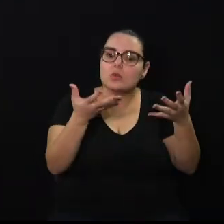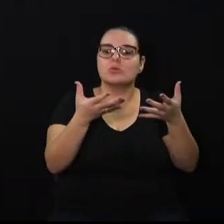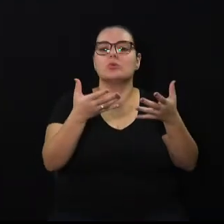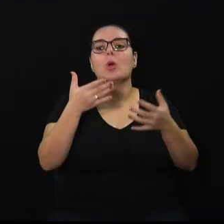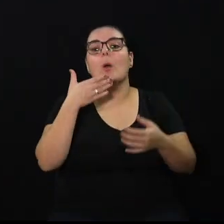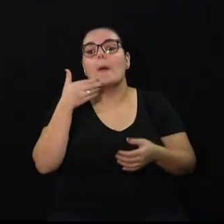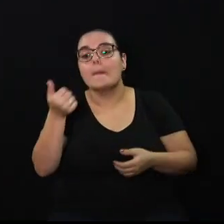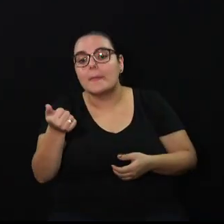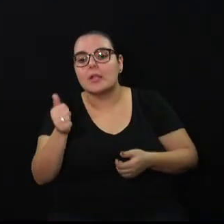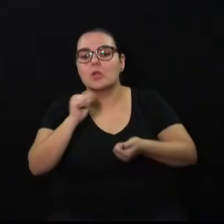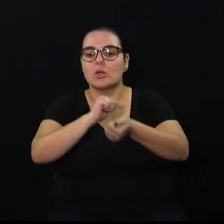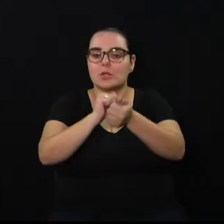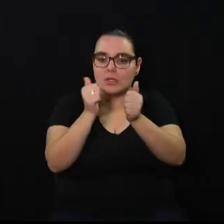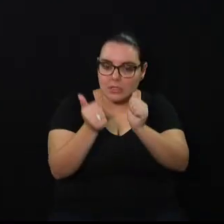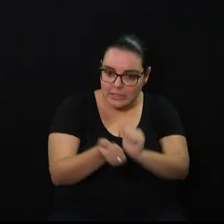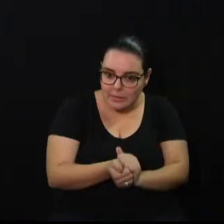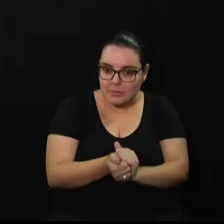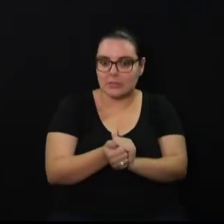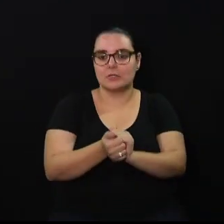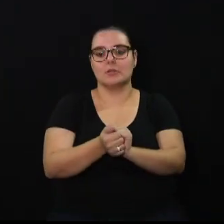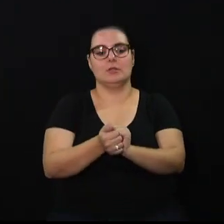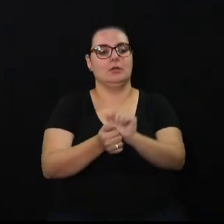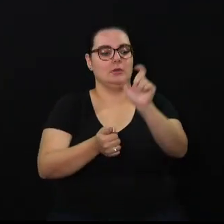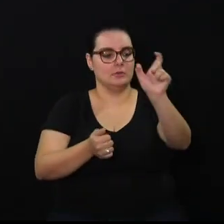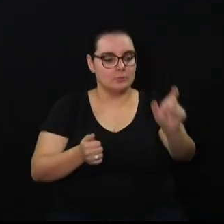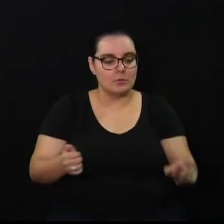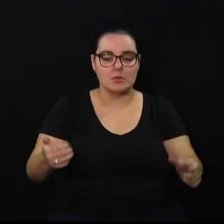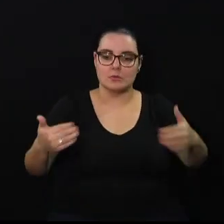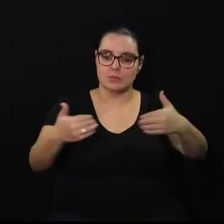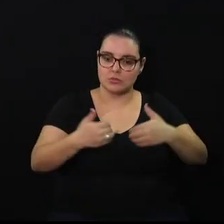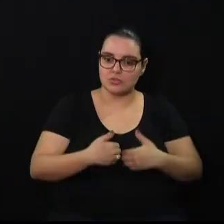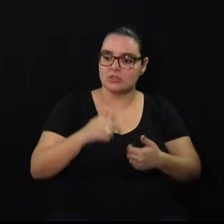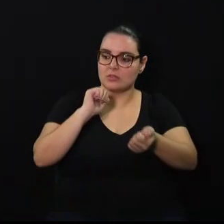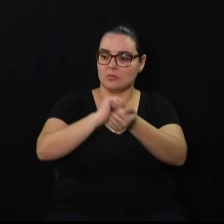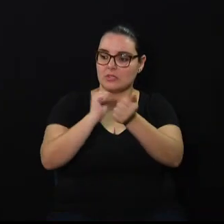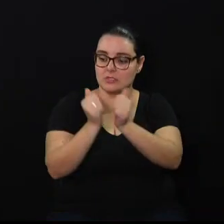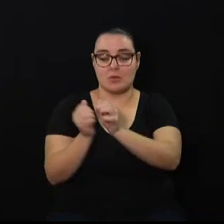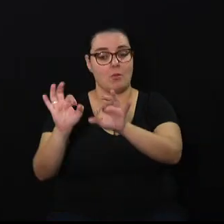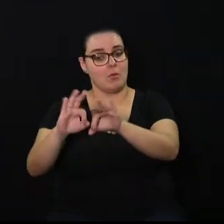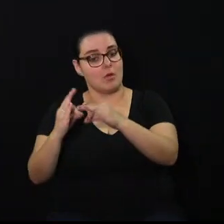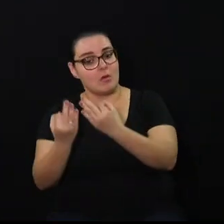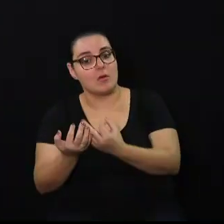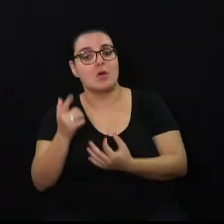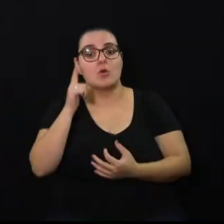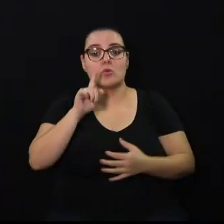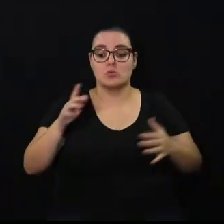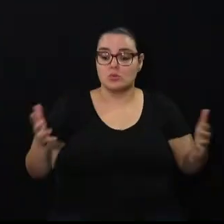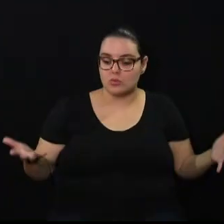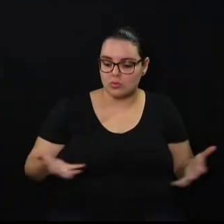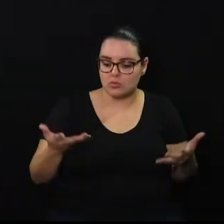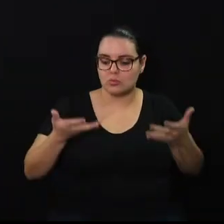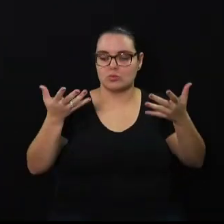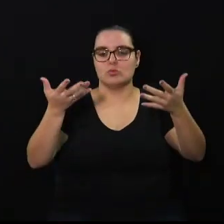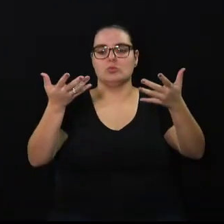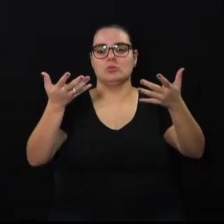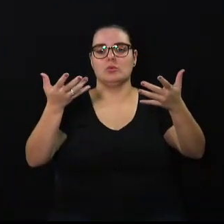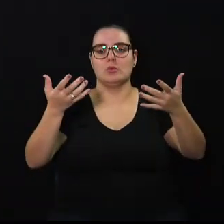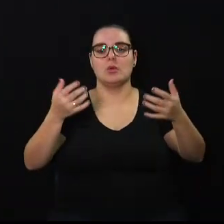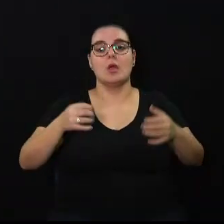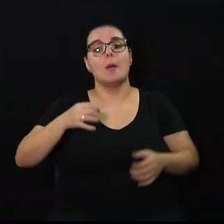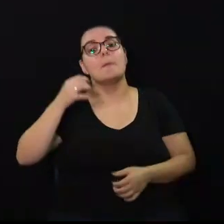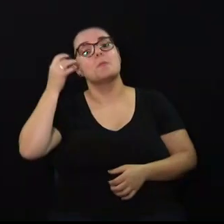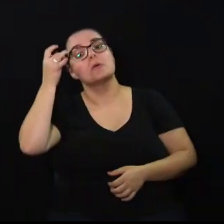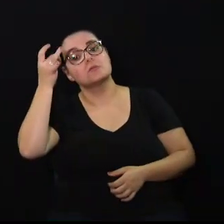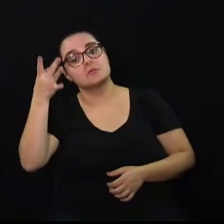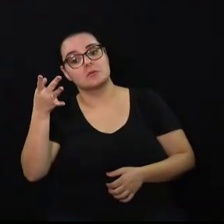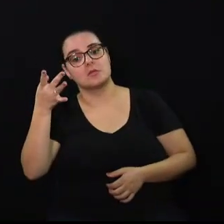dessas saídas para esses pacientes está então eles vão conseguindo ganhar cada vez mais recursos é mais fácil eles